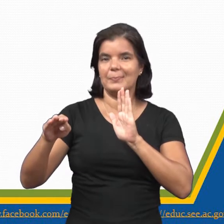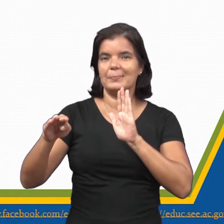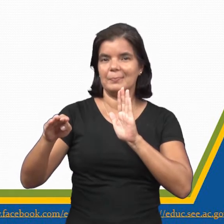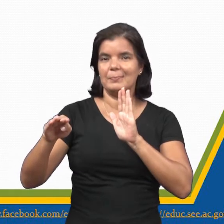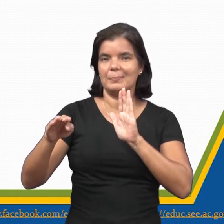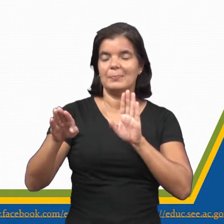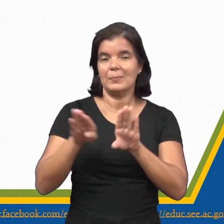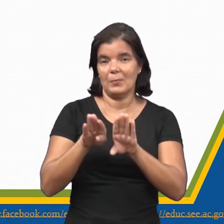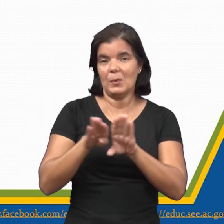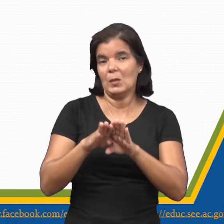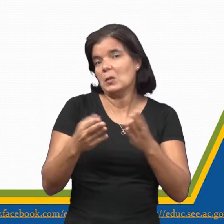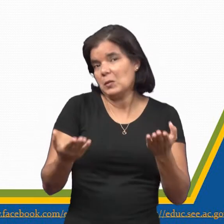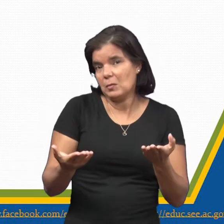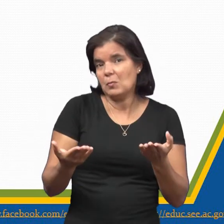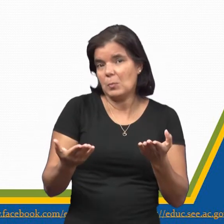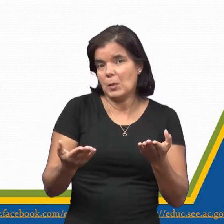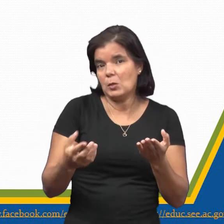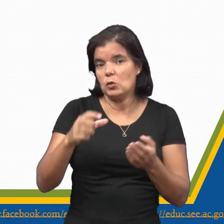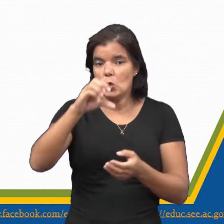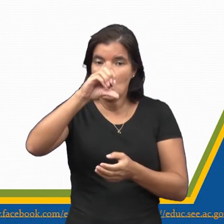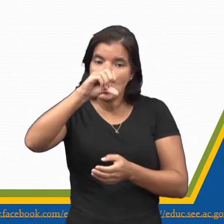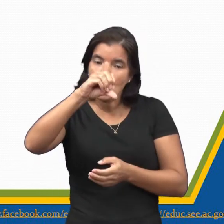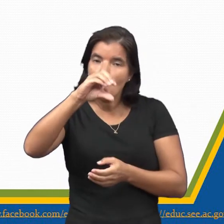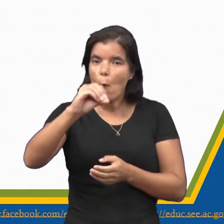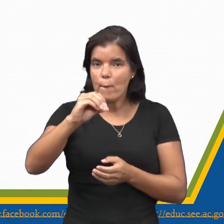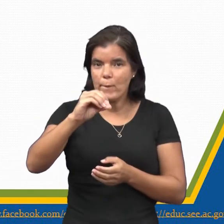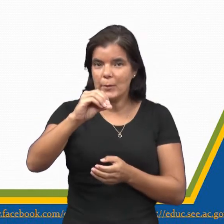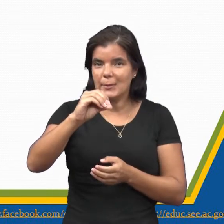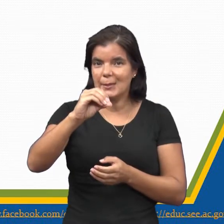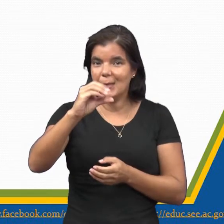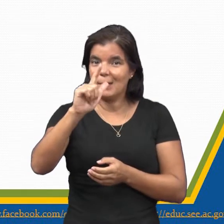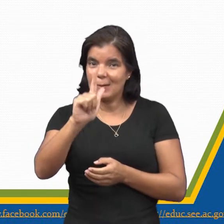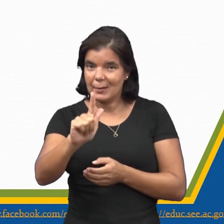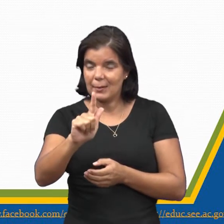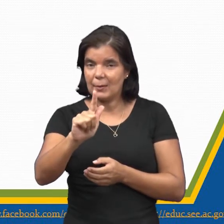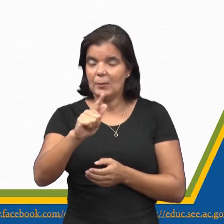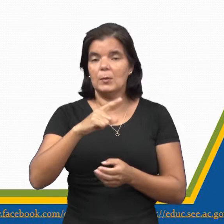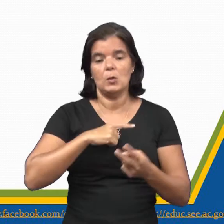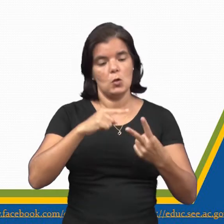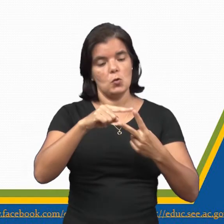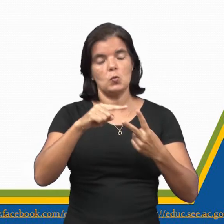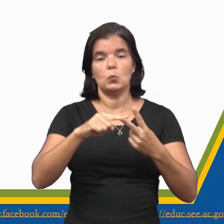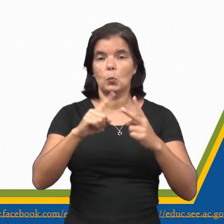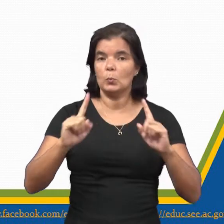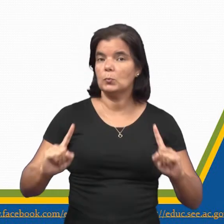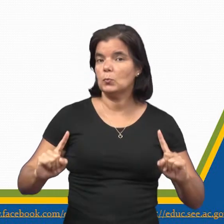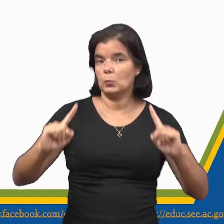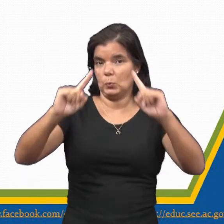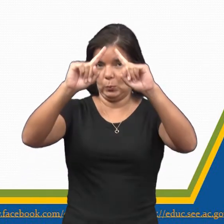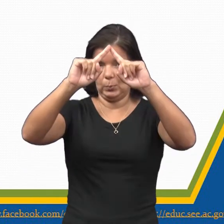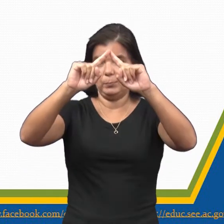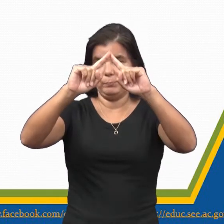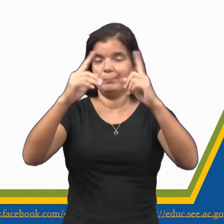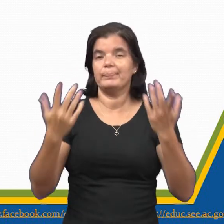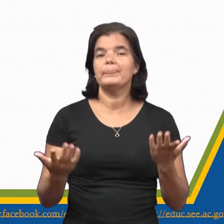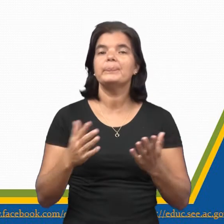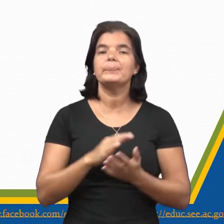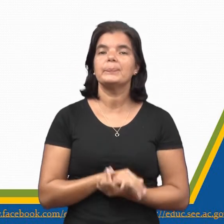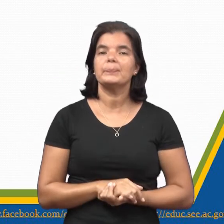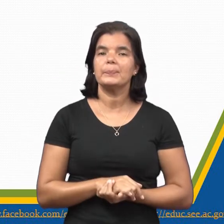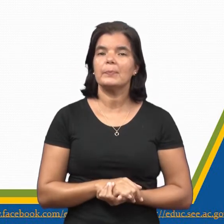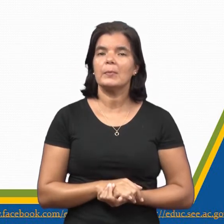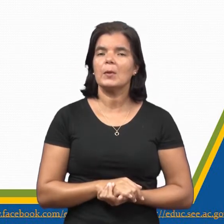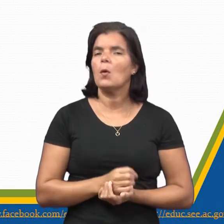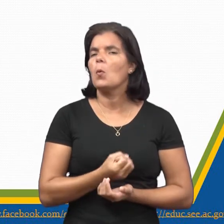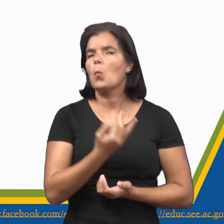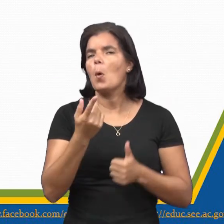E um ângulo reto, ou seja, um ângulo de 90 graus. E dois ângulos agudos, ok?